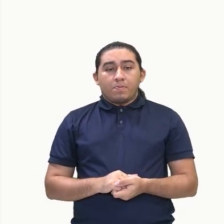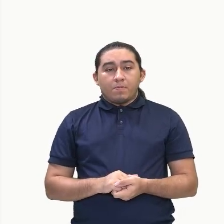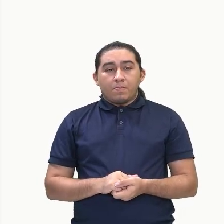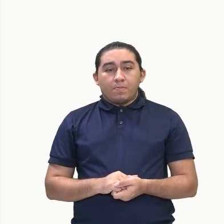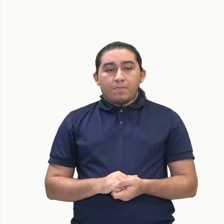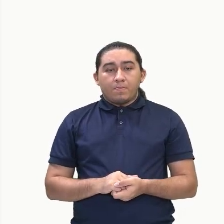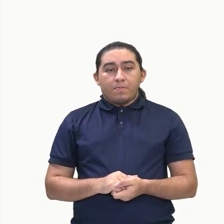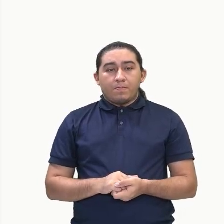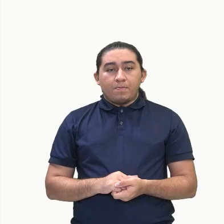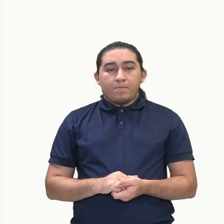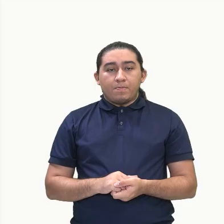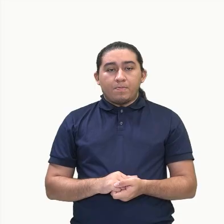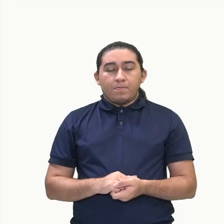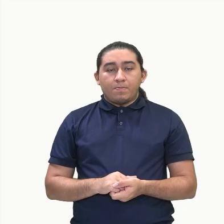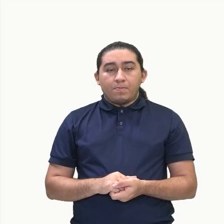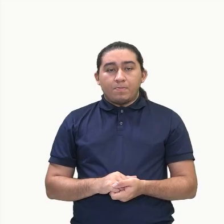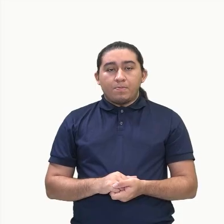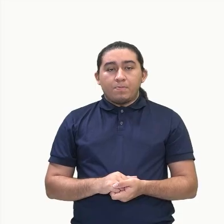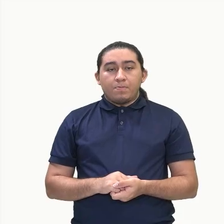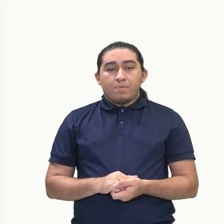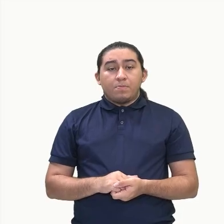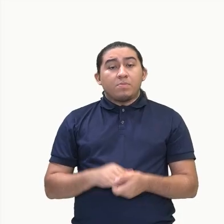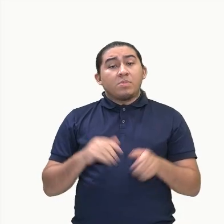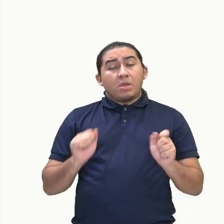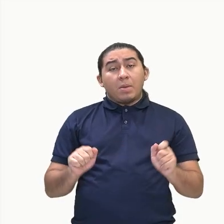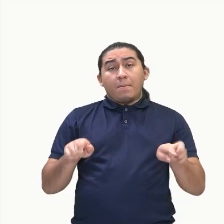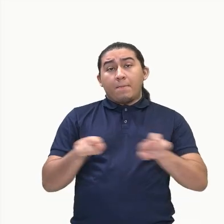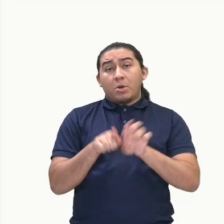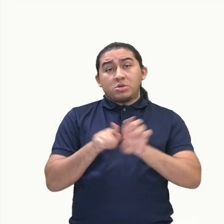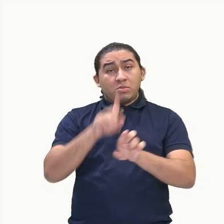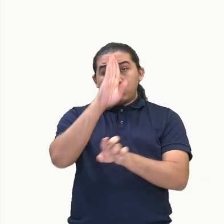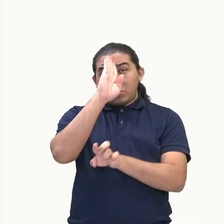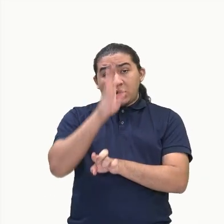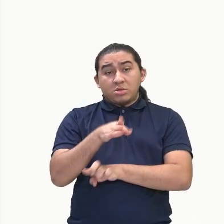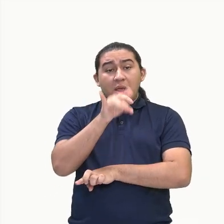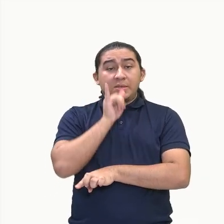simples, né? Como os valores são baixos. 5 mais 5,